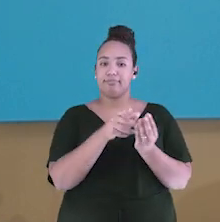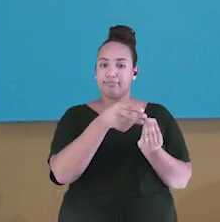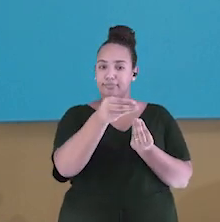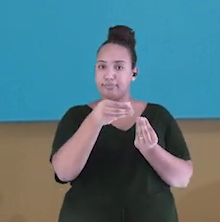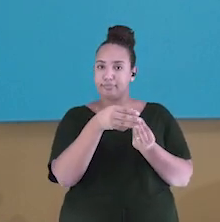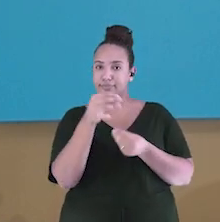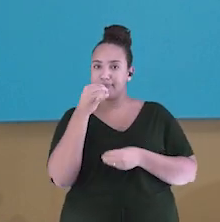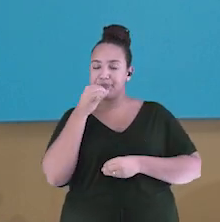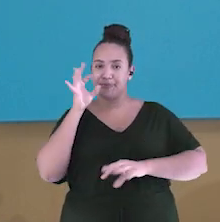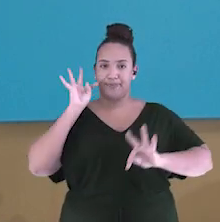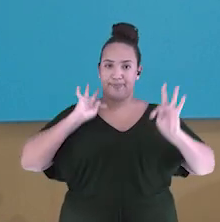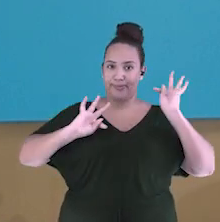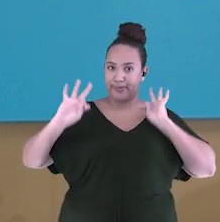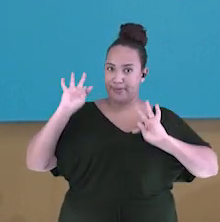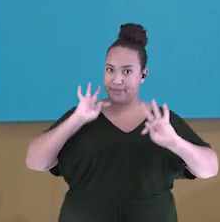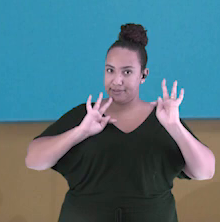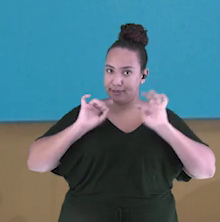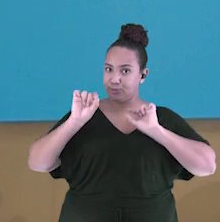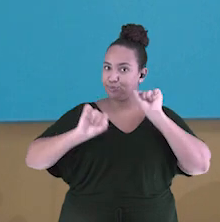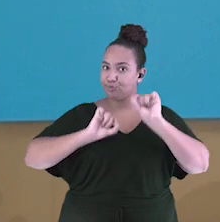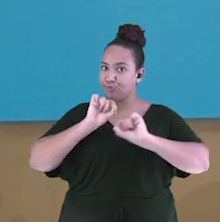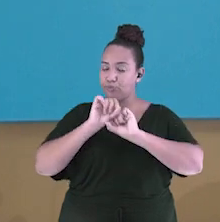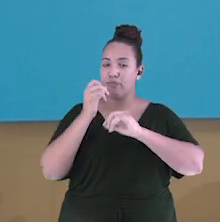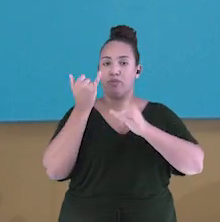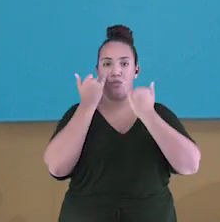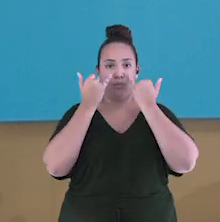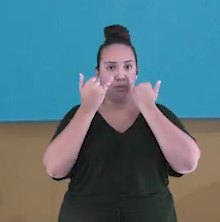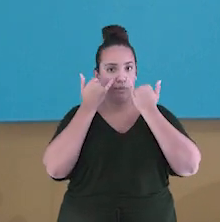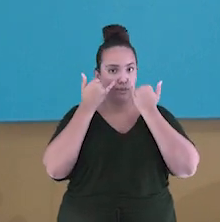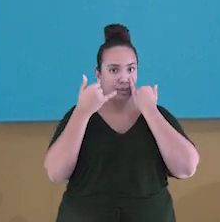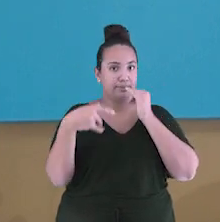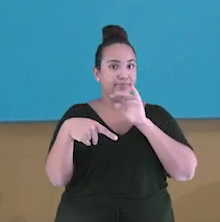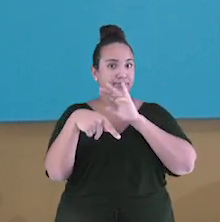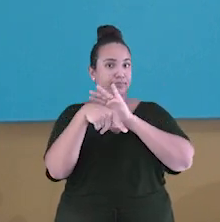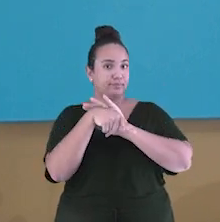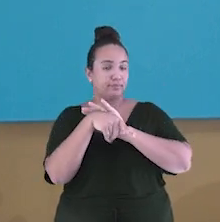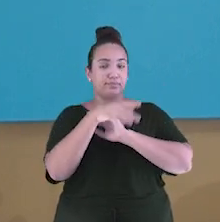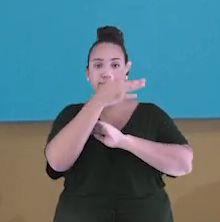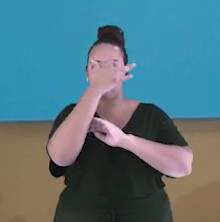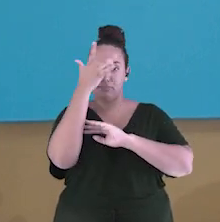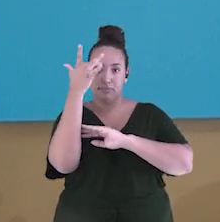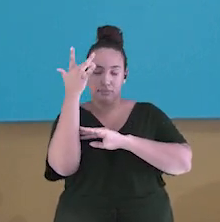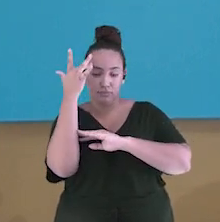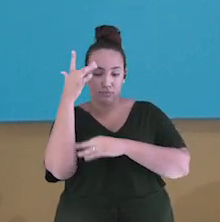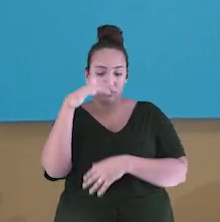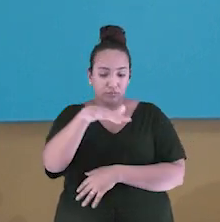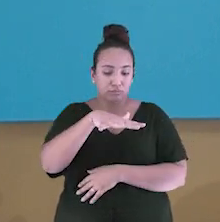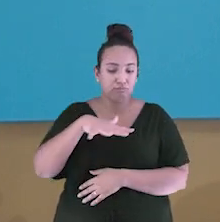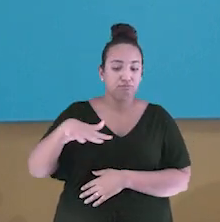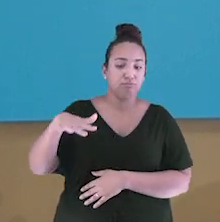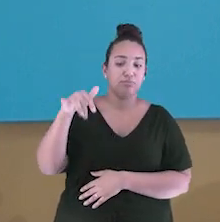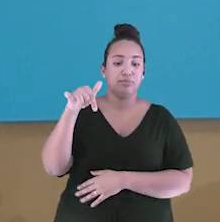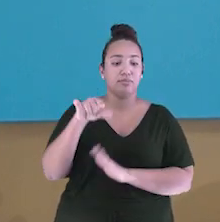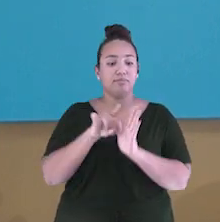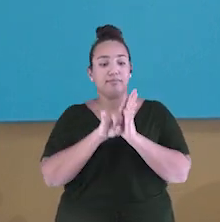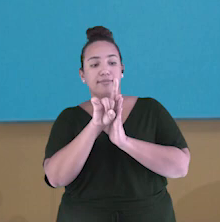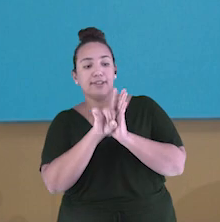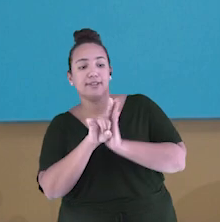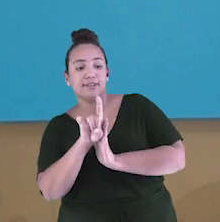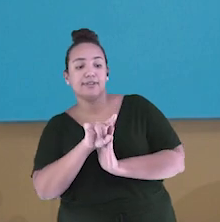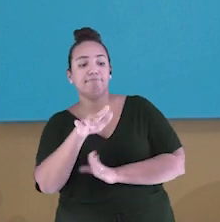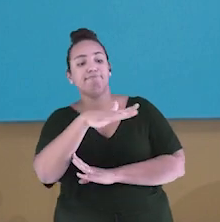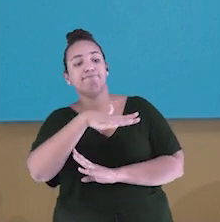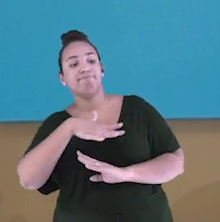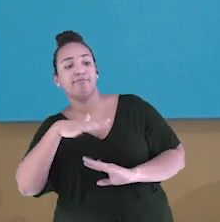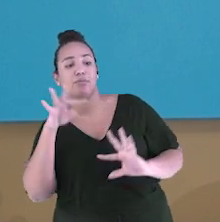folhetos turísticos são desdobráveis que visam fornecer informações para a parcela da população que pesquisa sobre